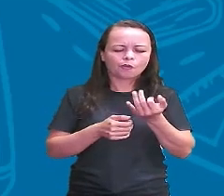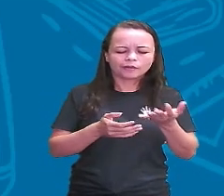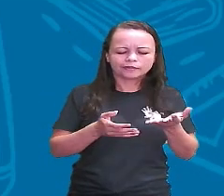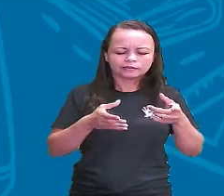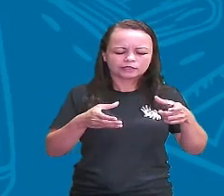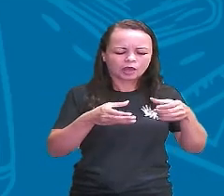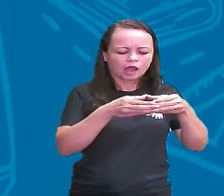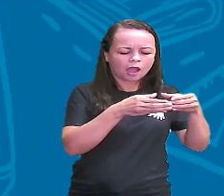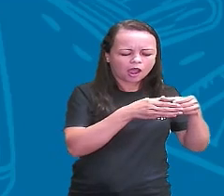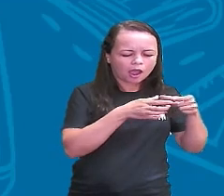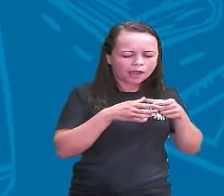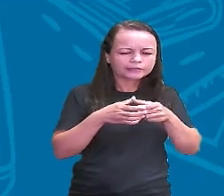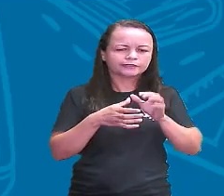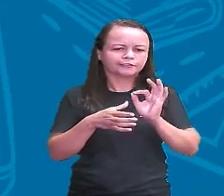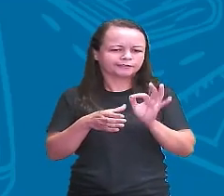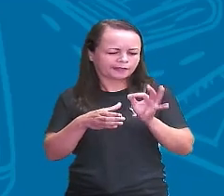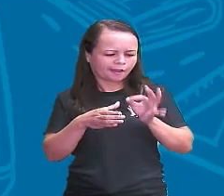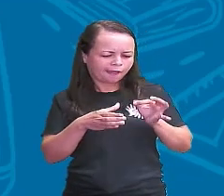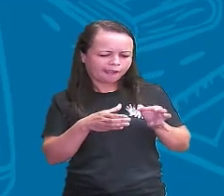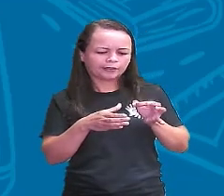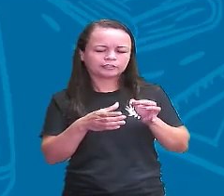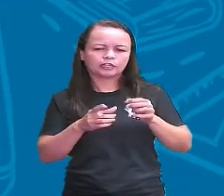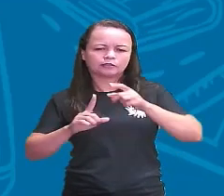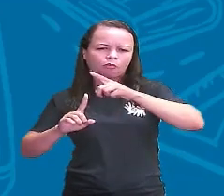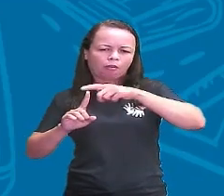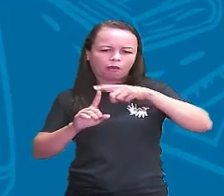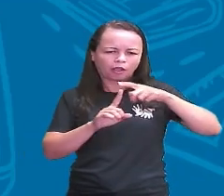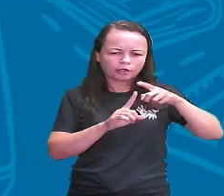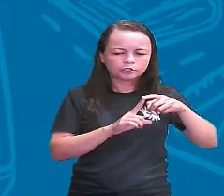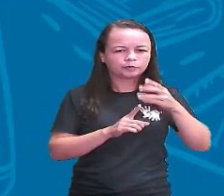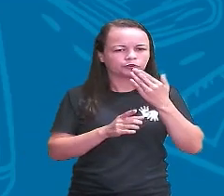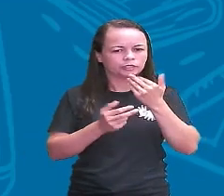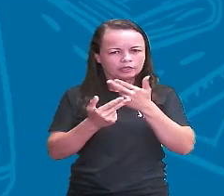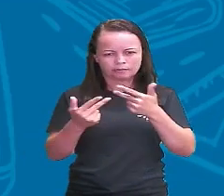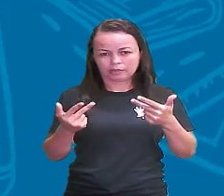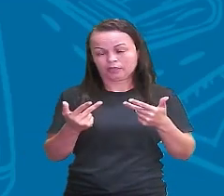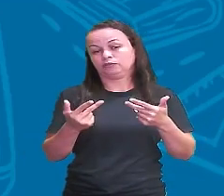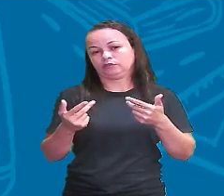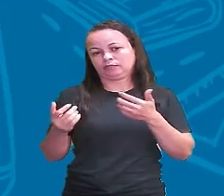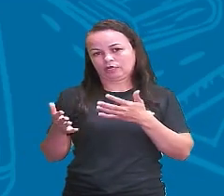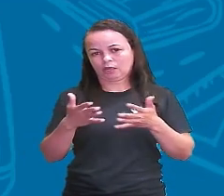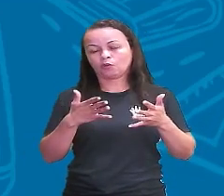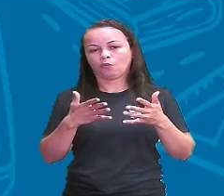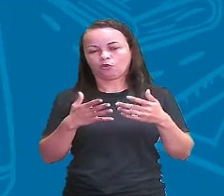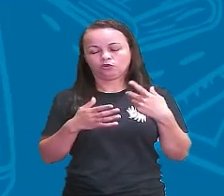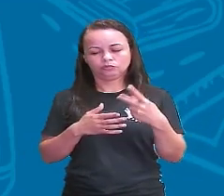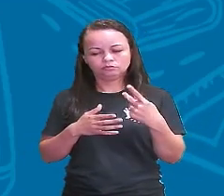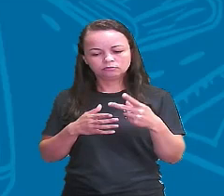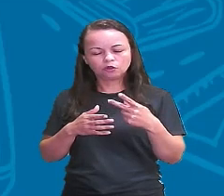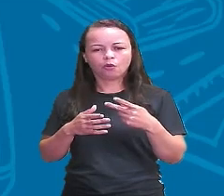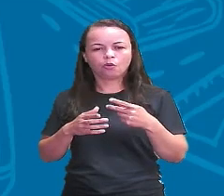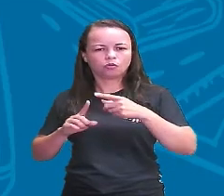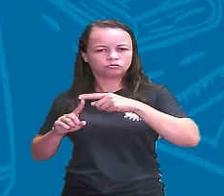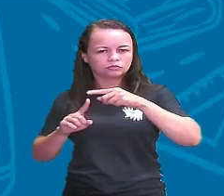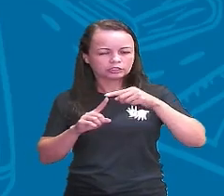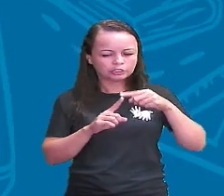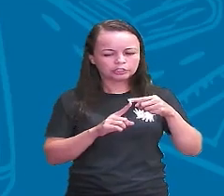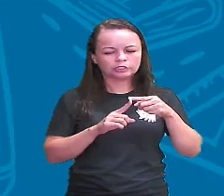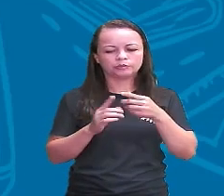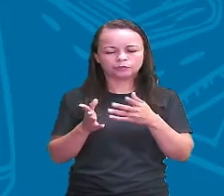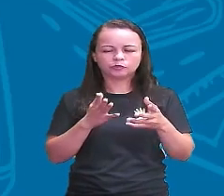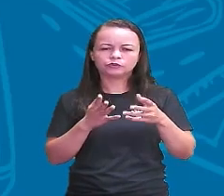quantidade correta de cada tipo de alimento, né, de acordo com a origem daquele alimento, se é um alimento de uma